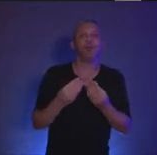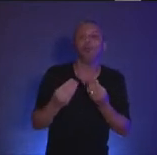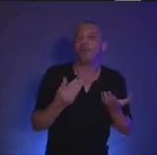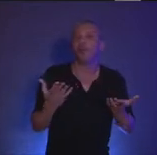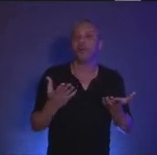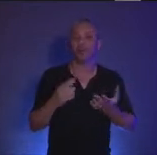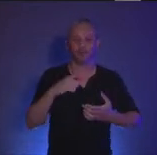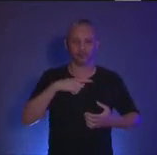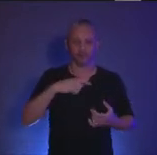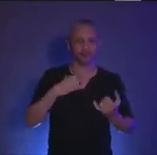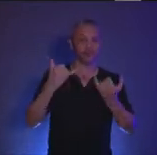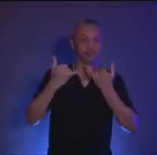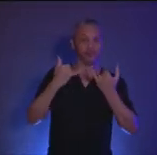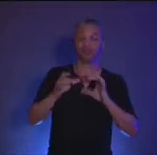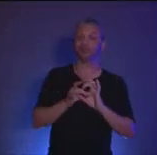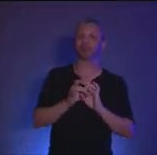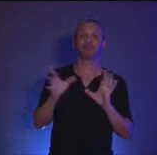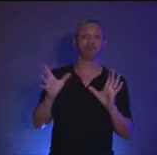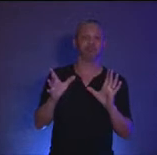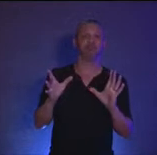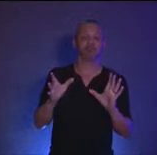acesso a dados públicos.